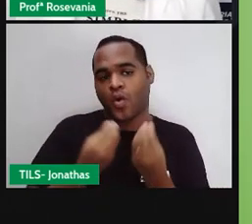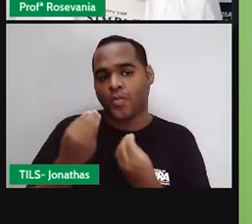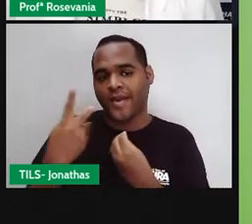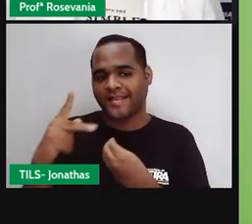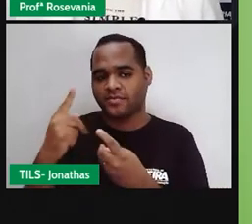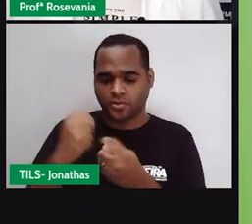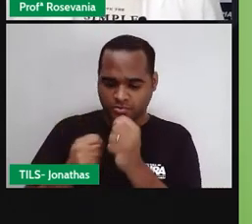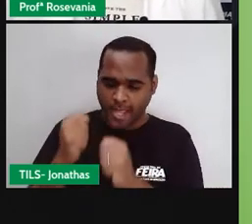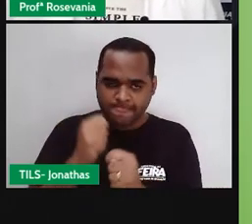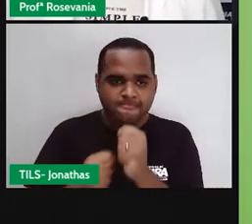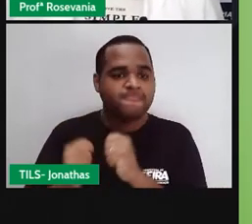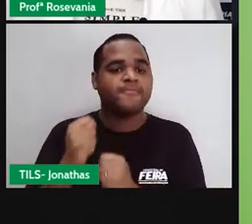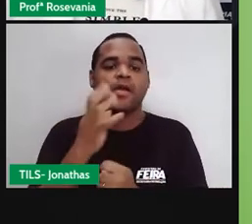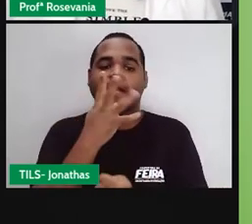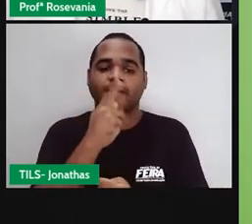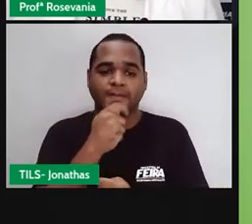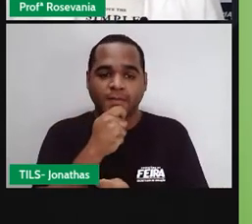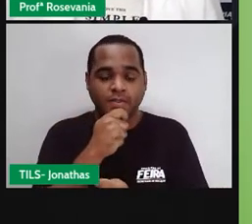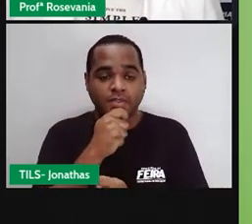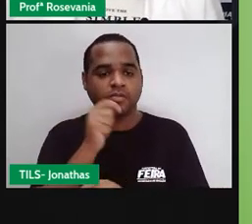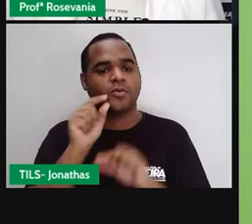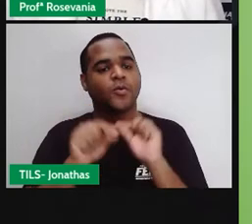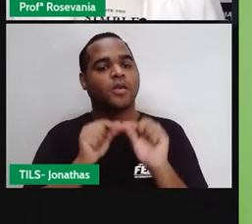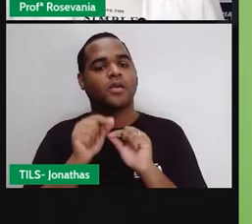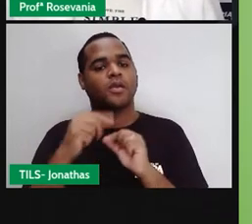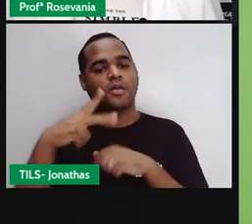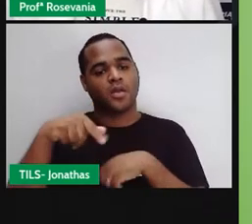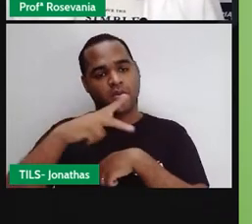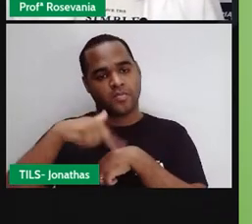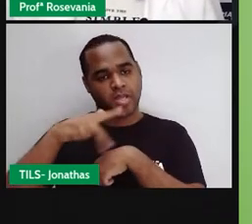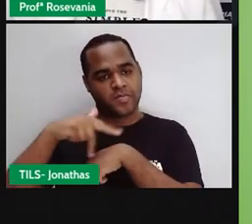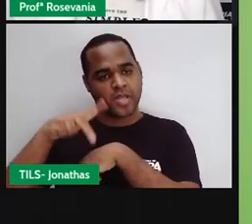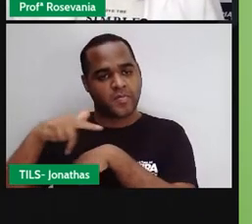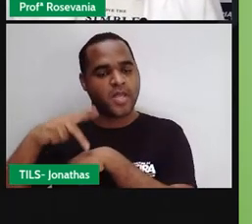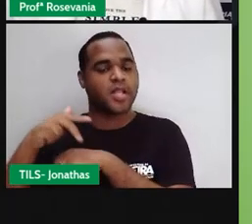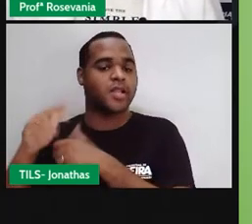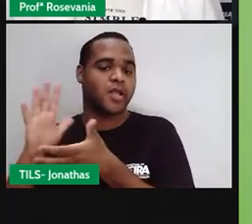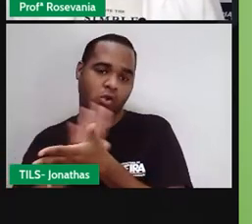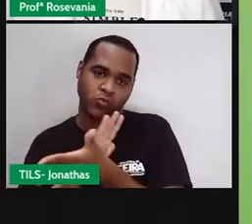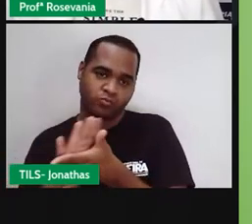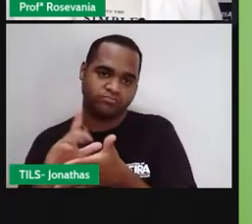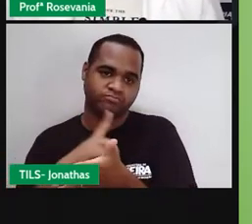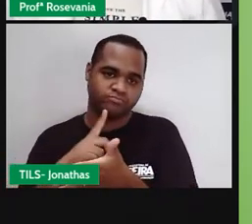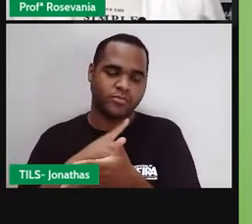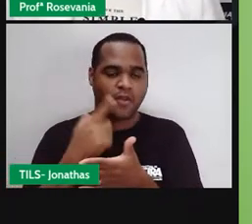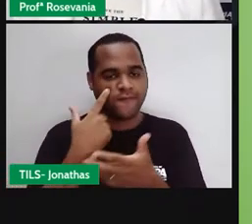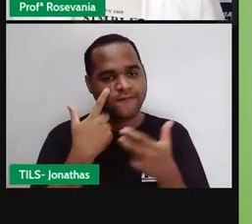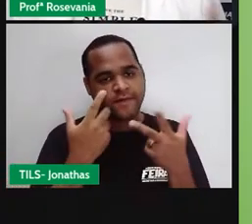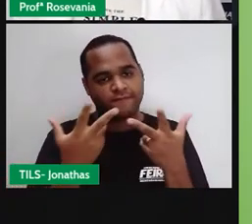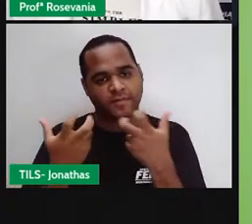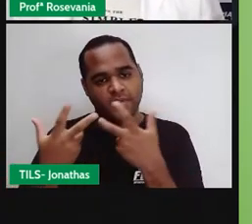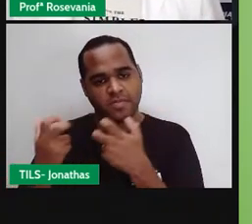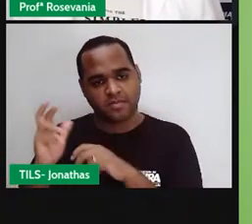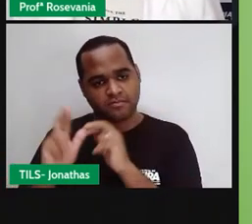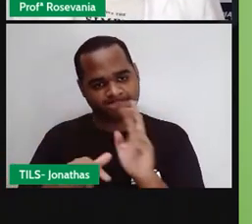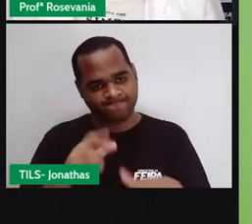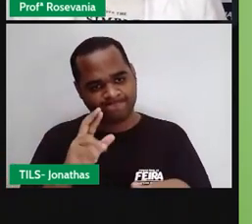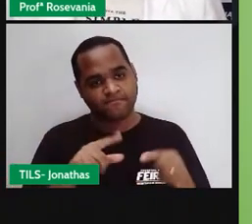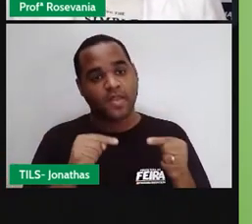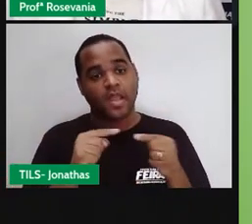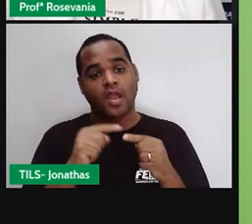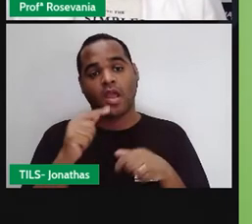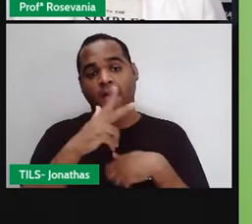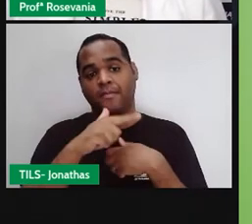é um processo lento, mas ainda assim os países se recuperaram, principalmente tendo esse novo olhar para países que eles não